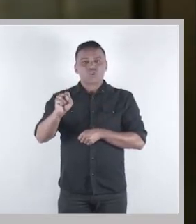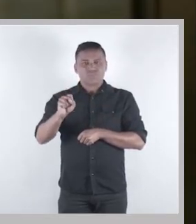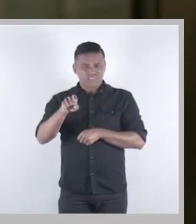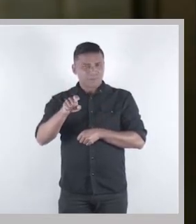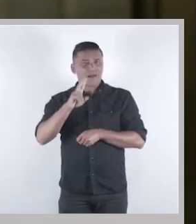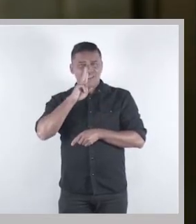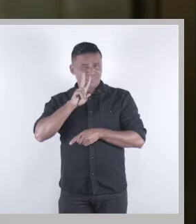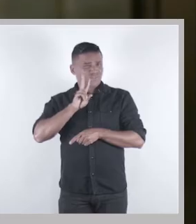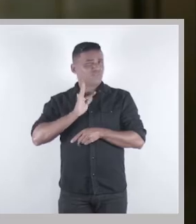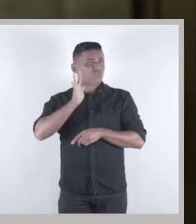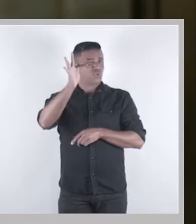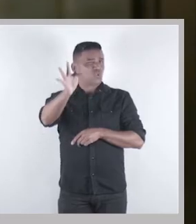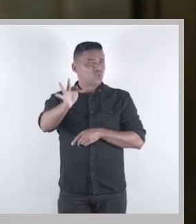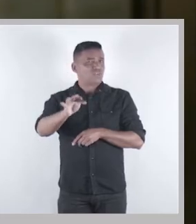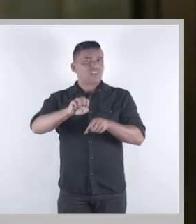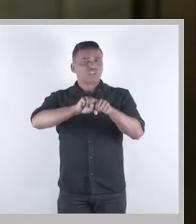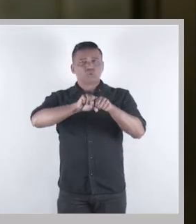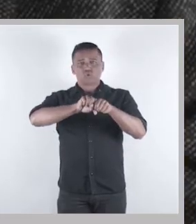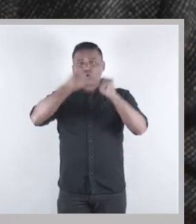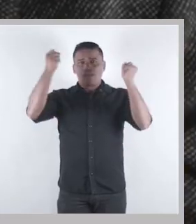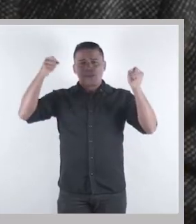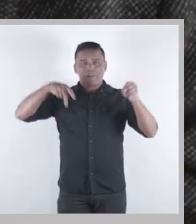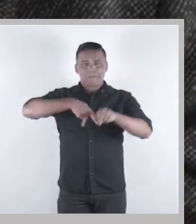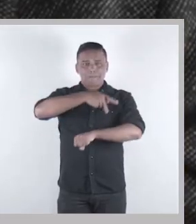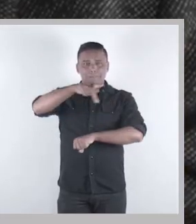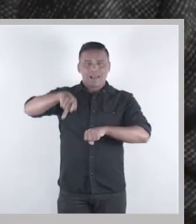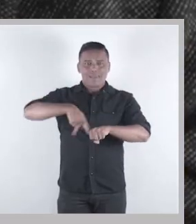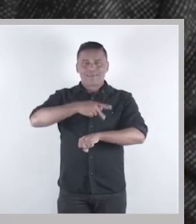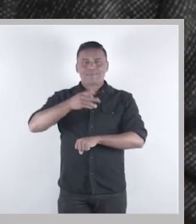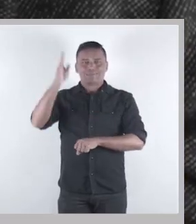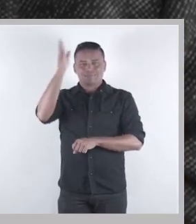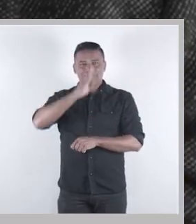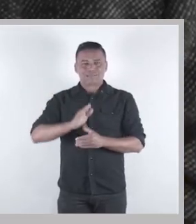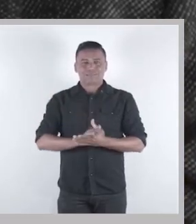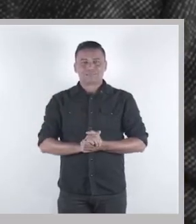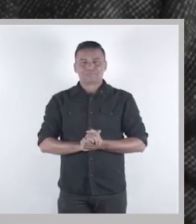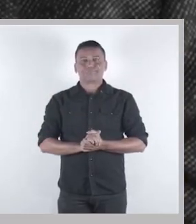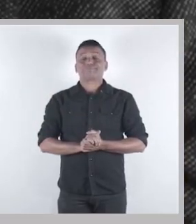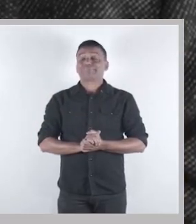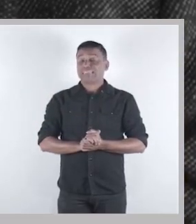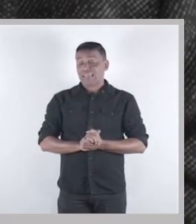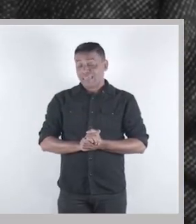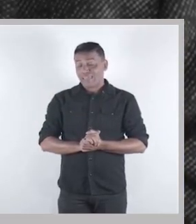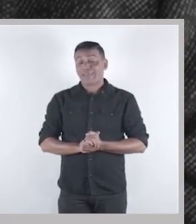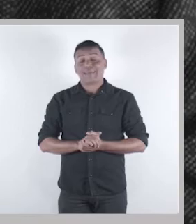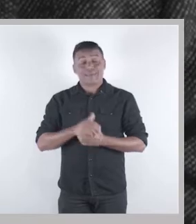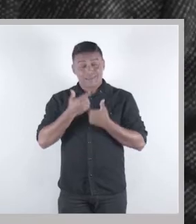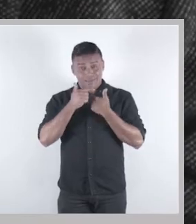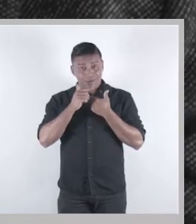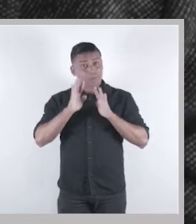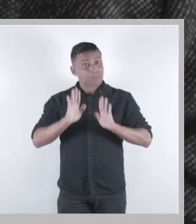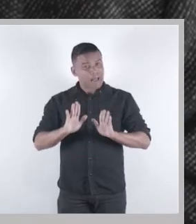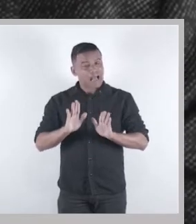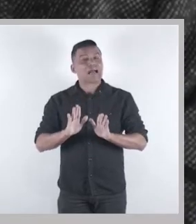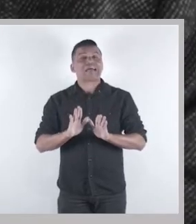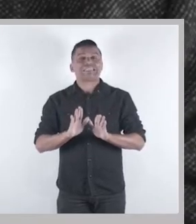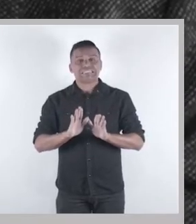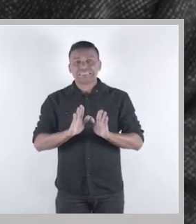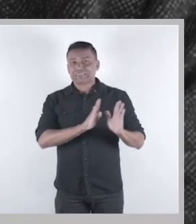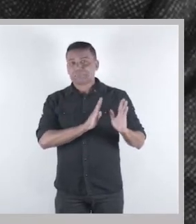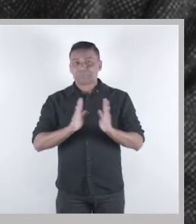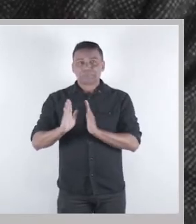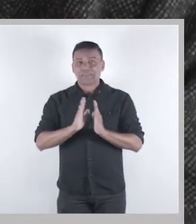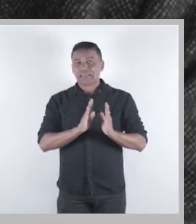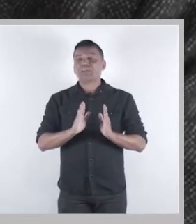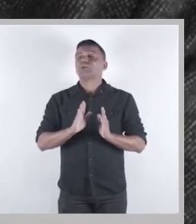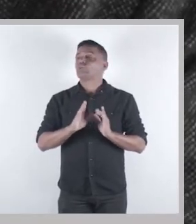está rindo mas é terrível é assim é a gente vive esse momento muito difícil né Talvez seja